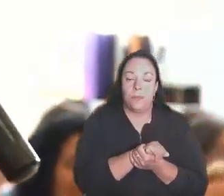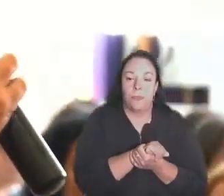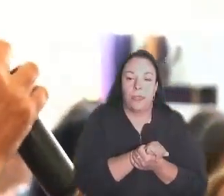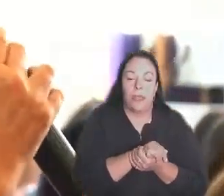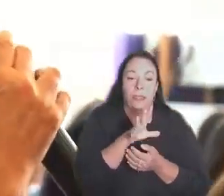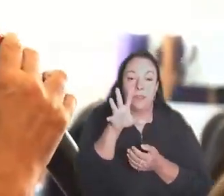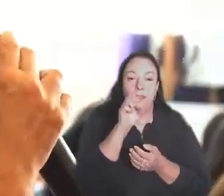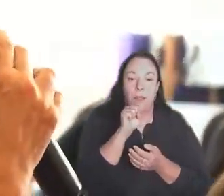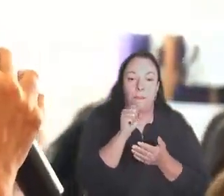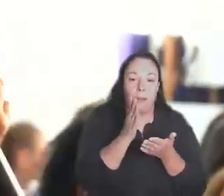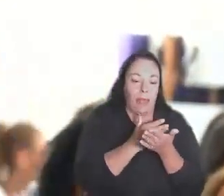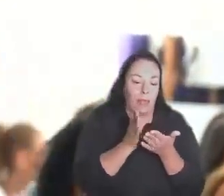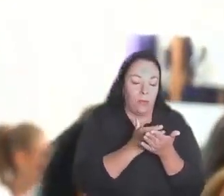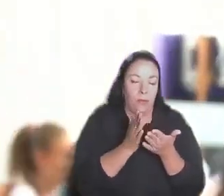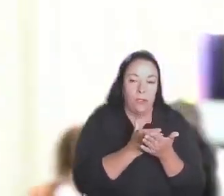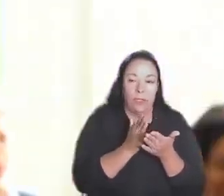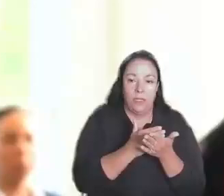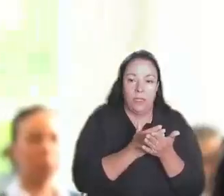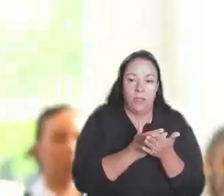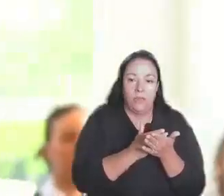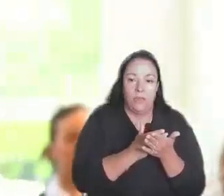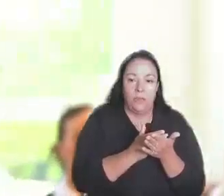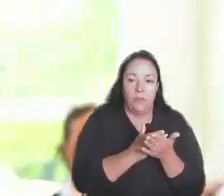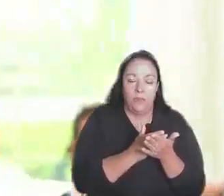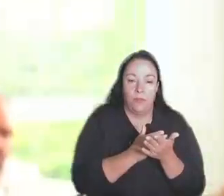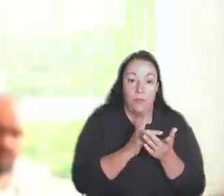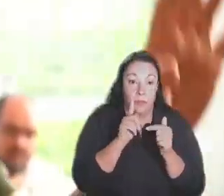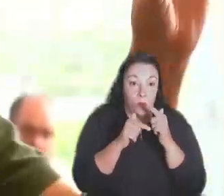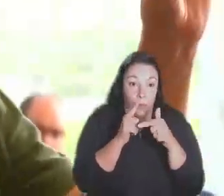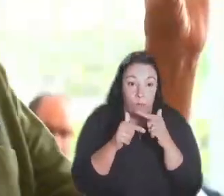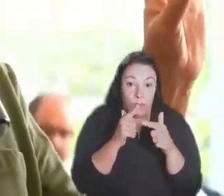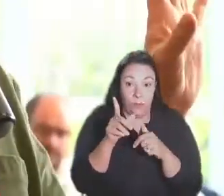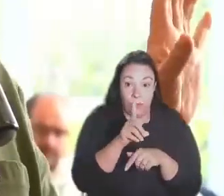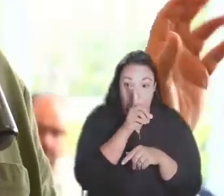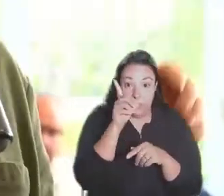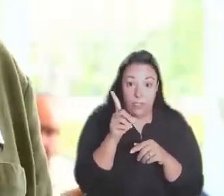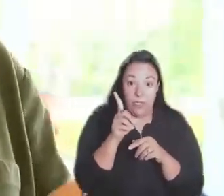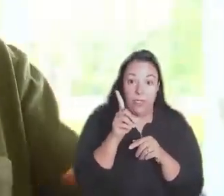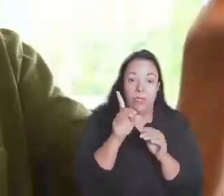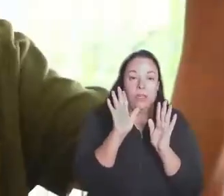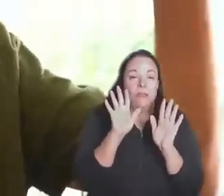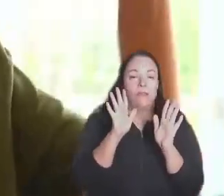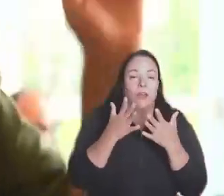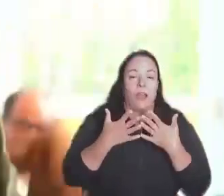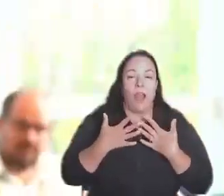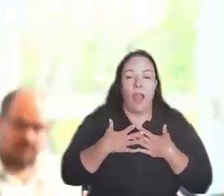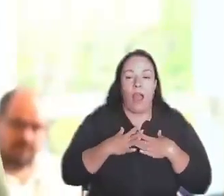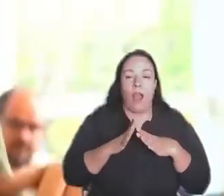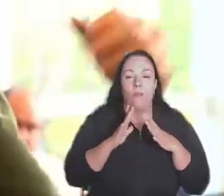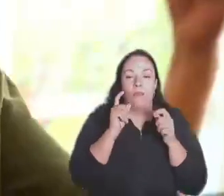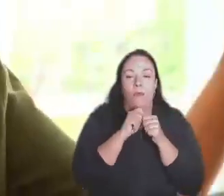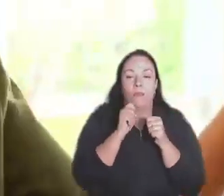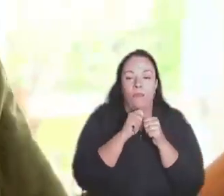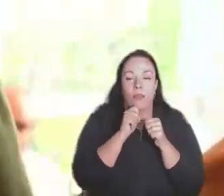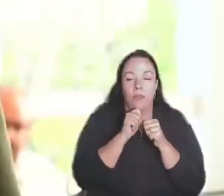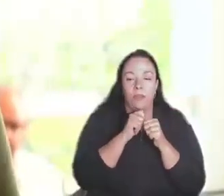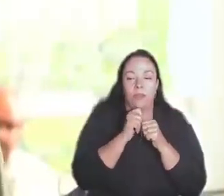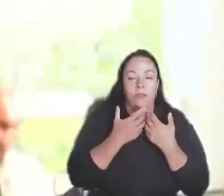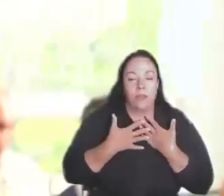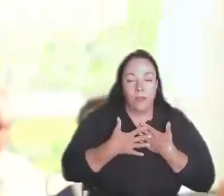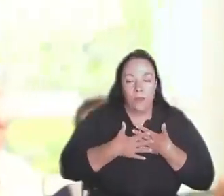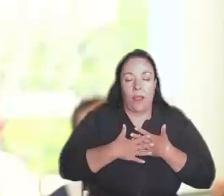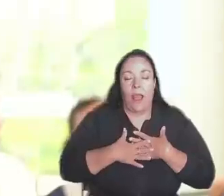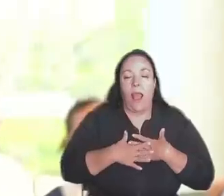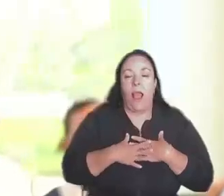um texto do escritor num dia e já quer que você entregue o livro no outro. O Oscar não, foi tranquilo, não, vamos fazendo com calma, a gente fez com